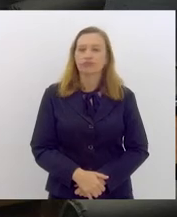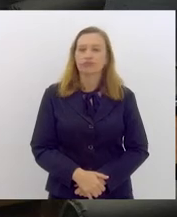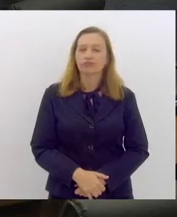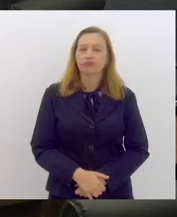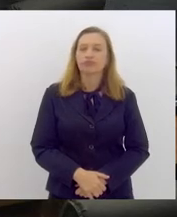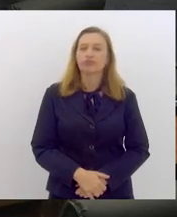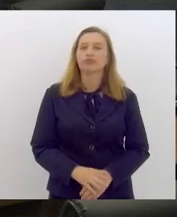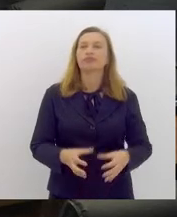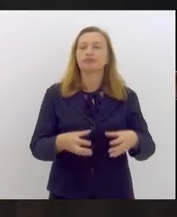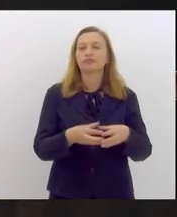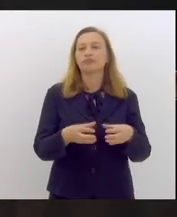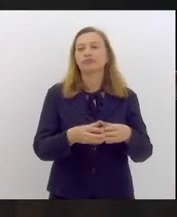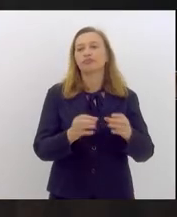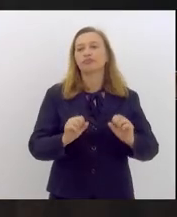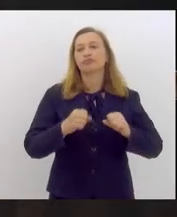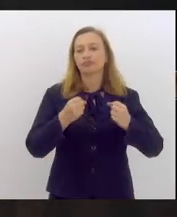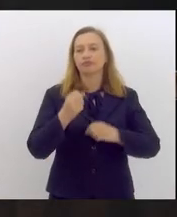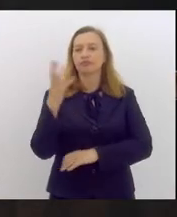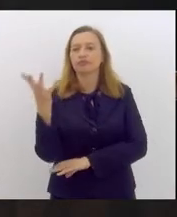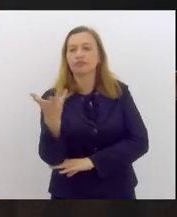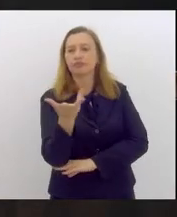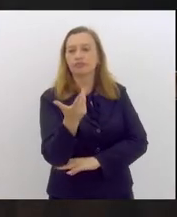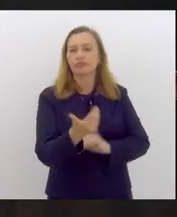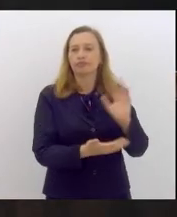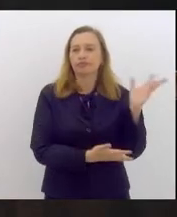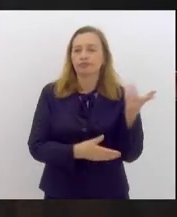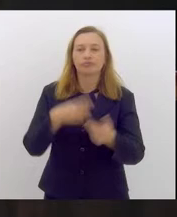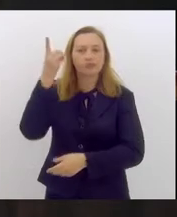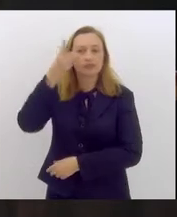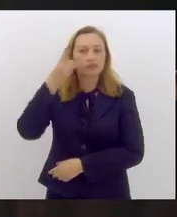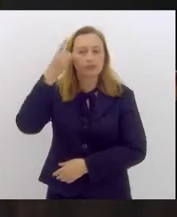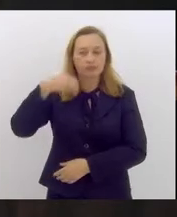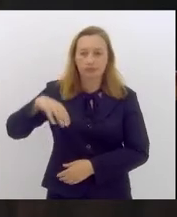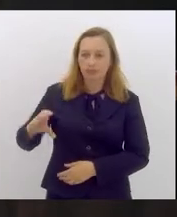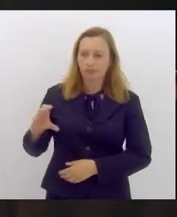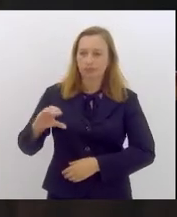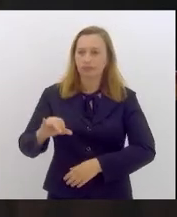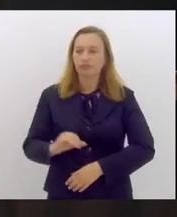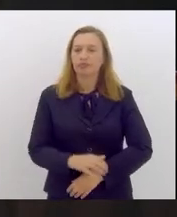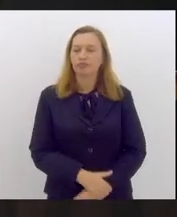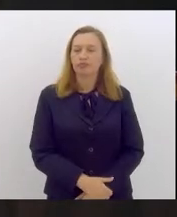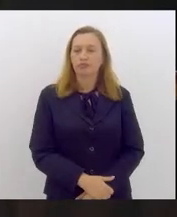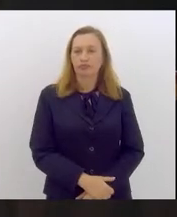Pela Comissão de Defesa do Meio Ambiente, deputado Carlos Mink.